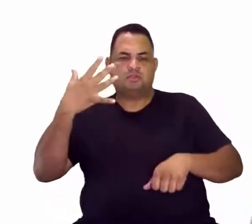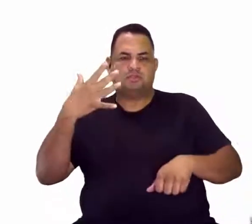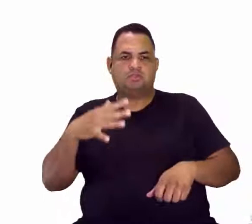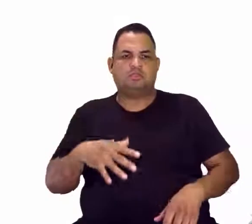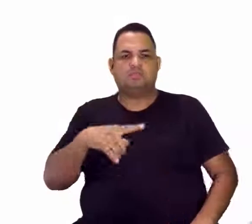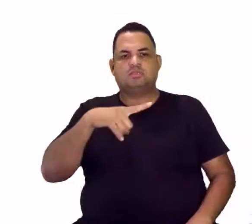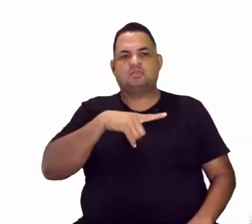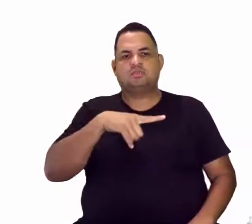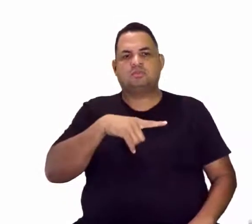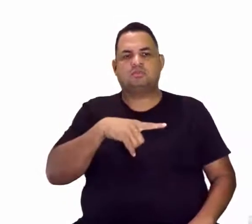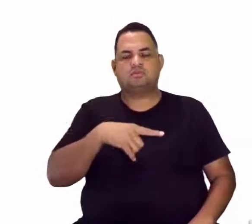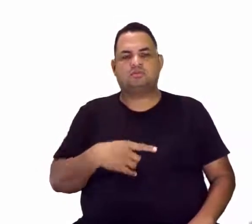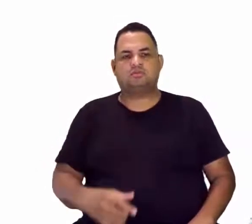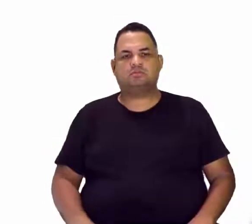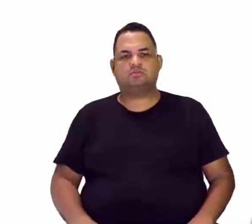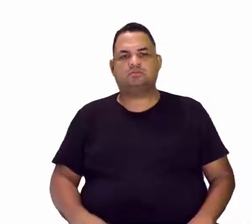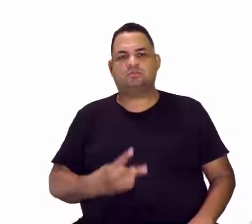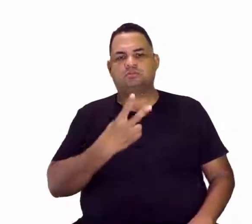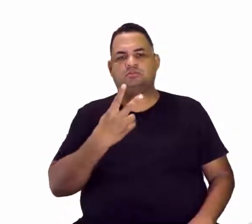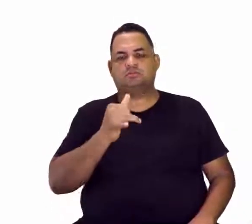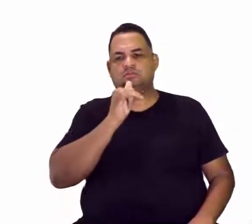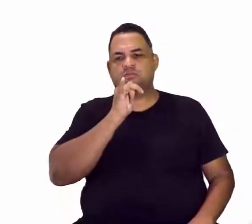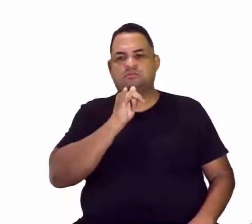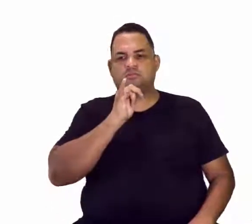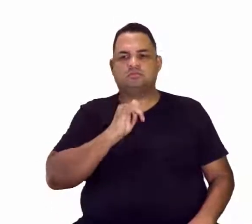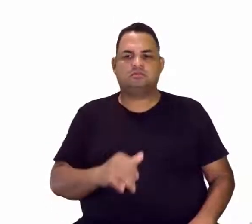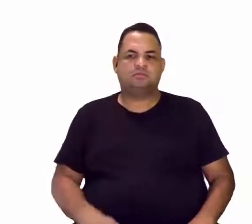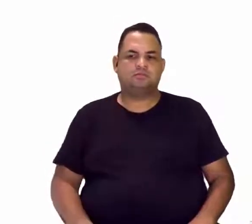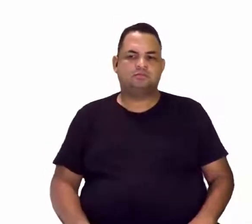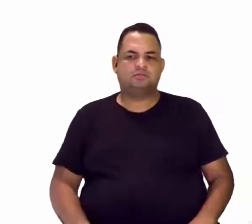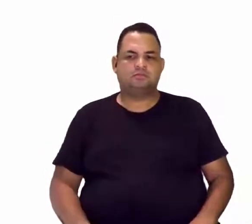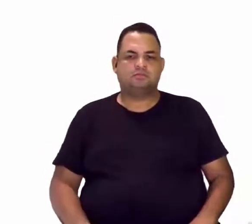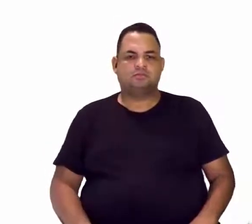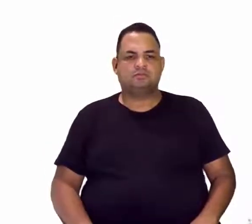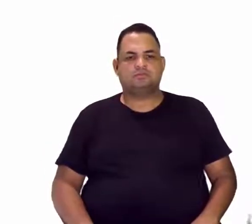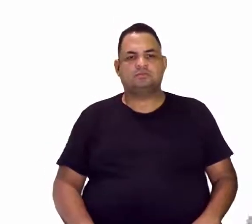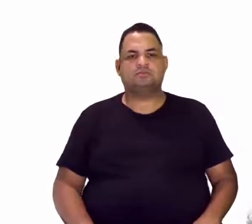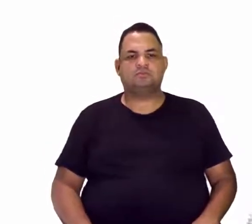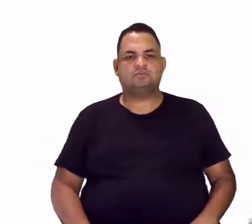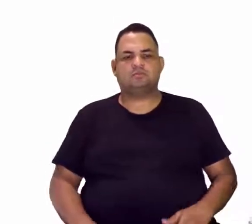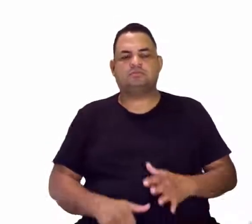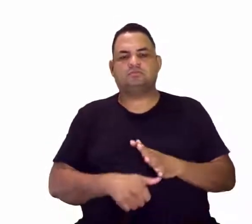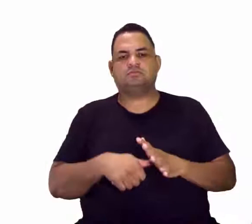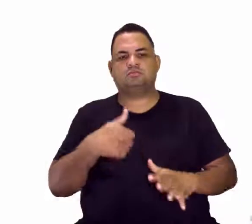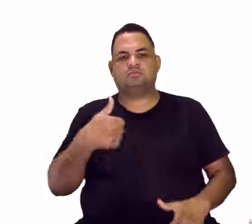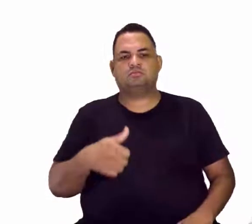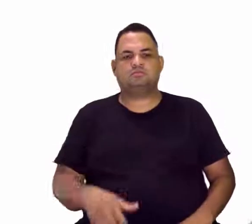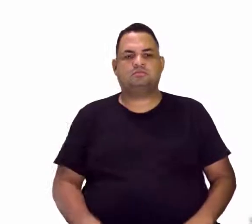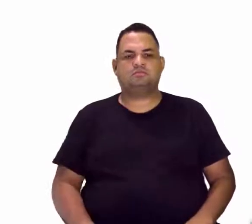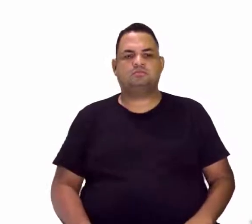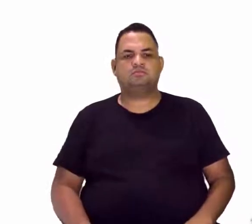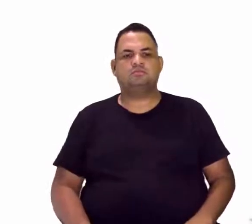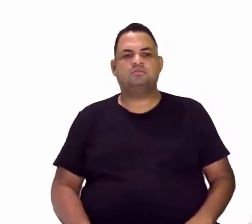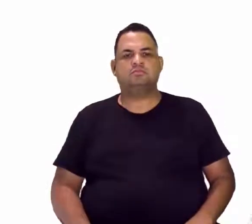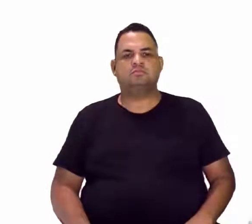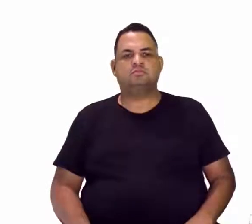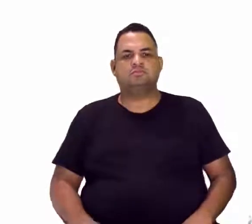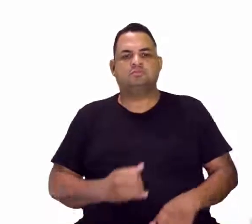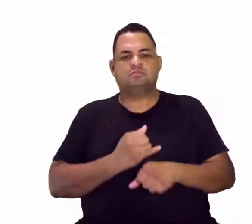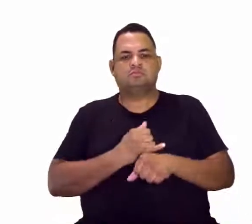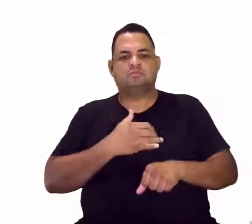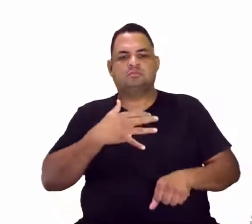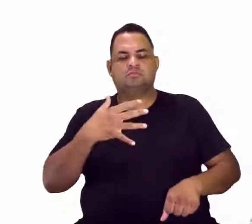e aí a gente tem esses dois exemplos. No primeiro, nós temos o que nós chamamos de ácidos